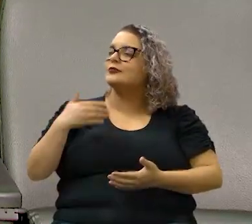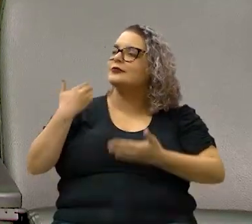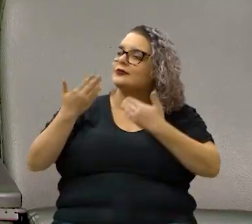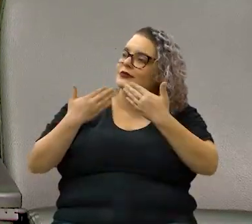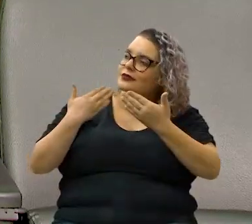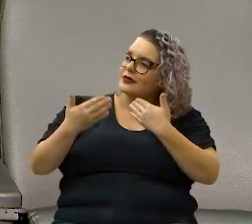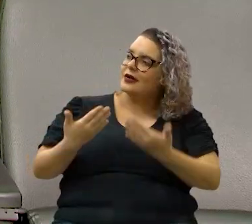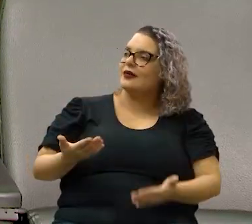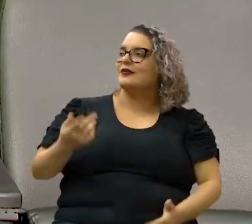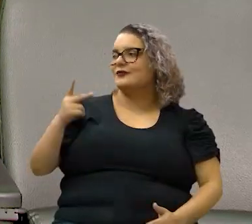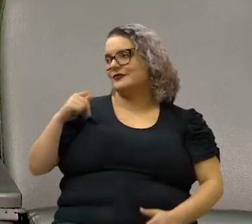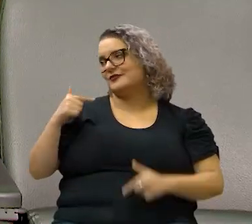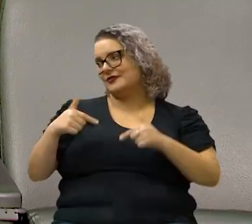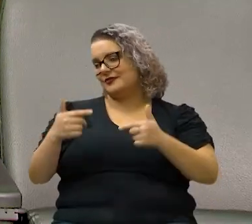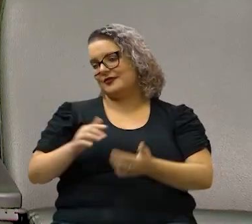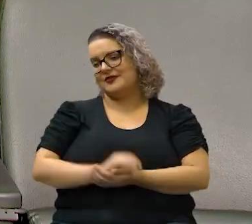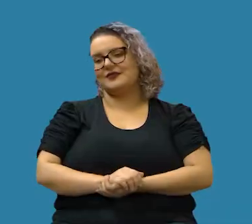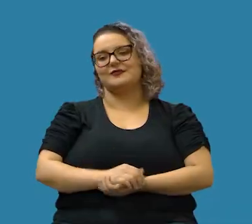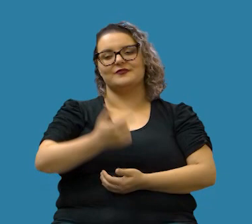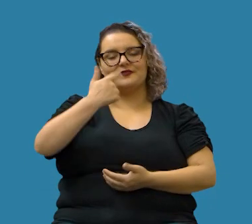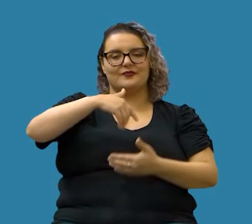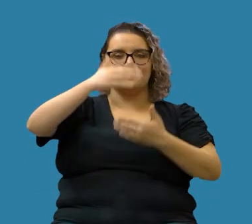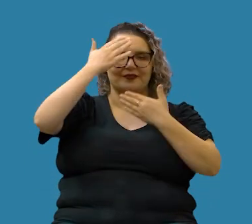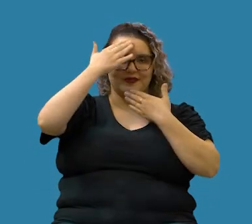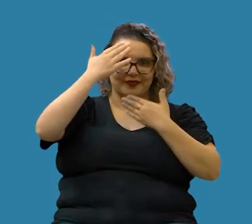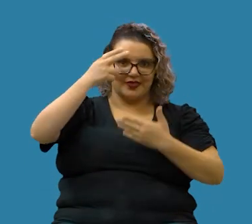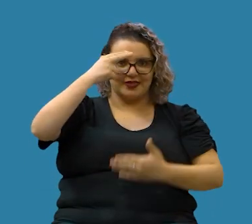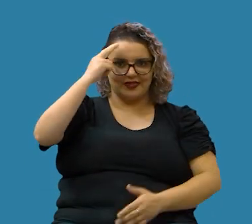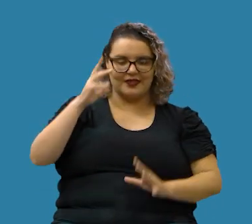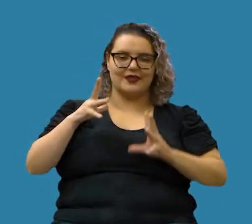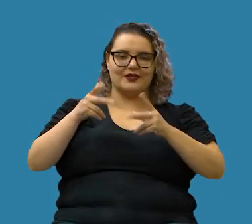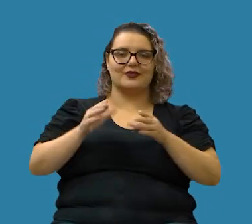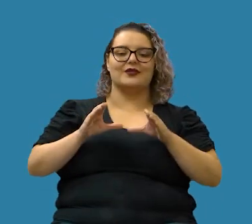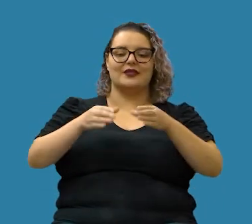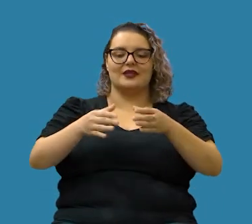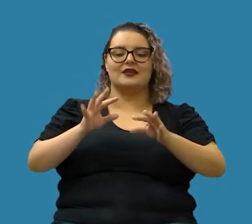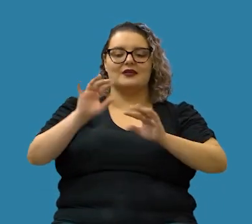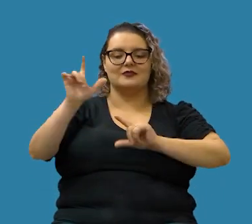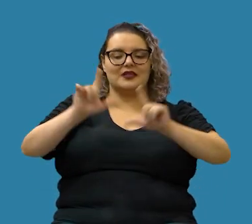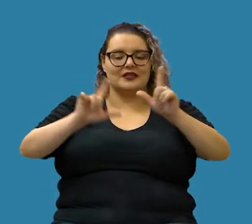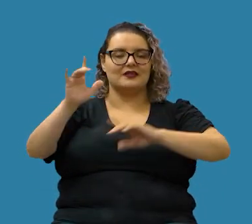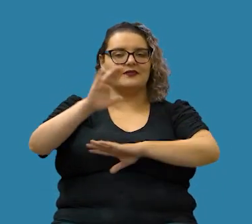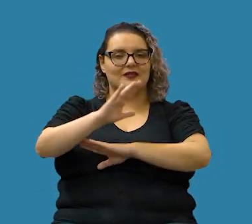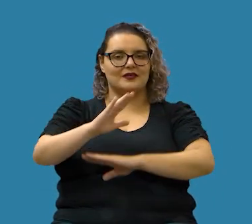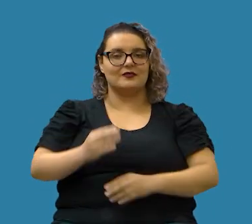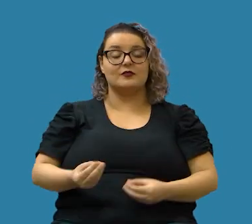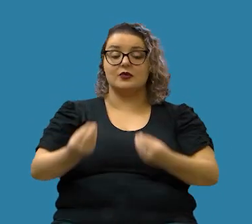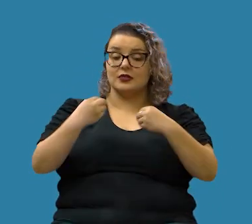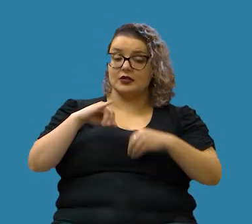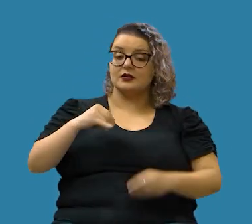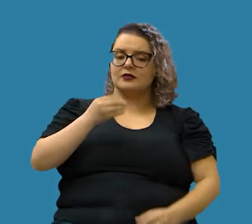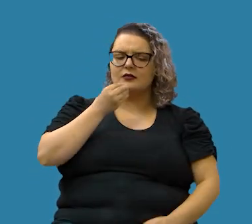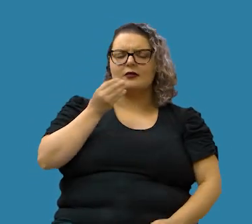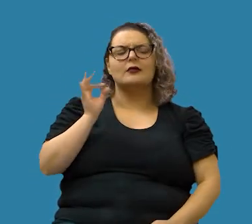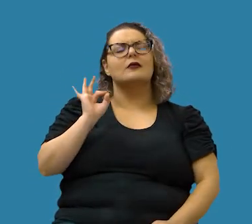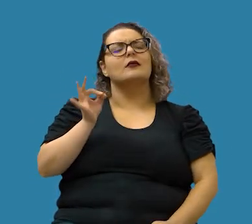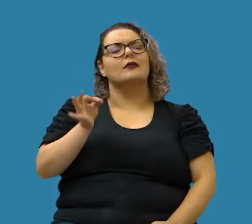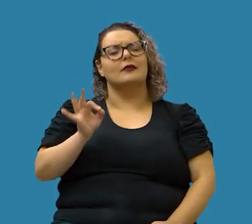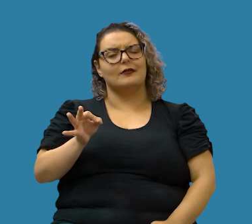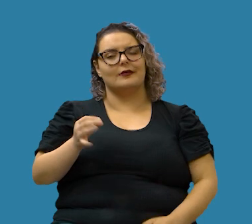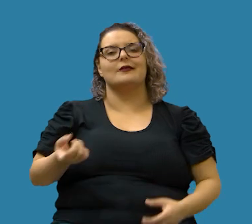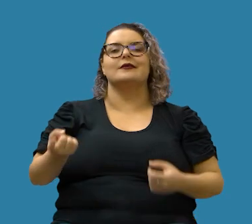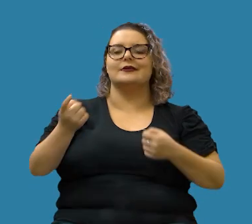continuar contando o trabalho realizado até aqui. Eu que agradeço, Gabriel, toda a equipe aí da TV Câmara, pela oportunidade. Com